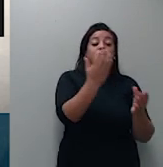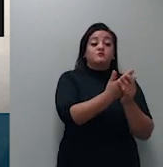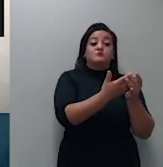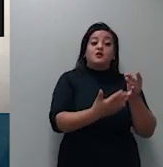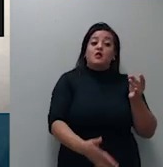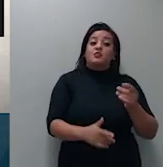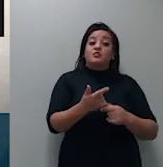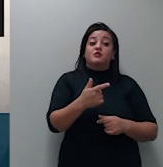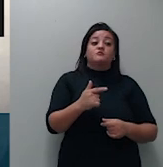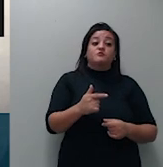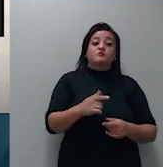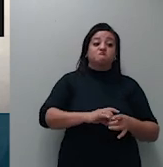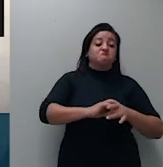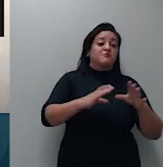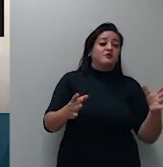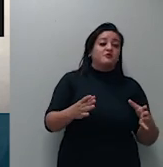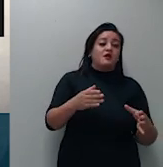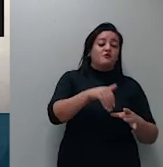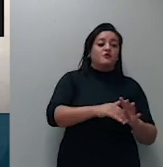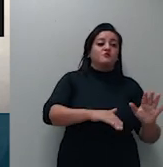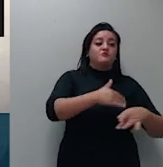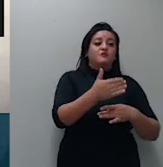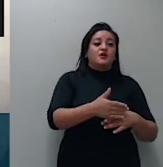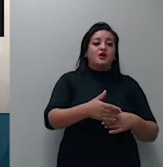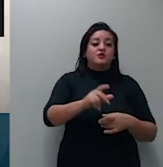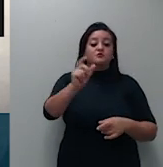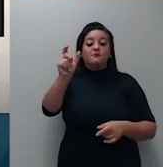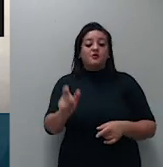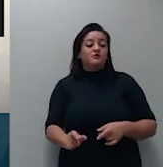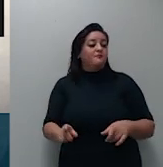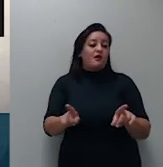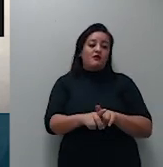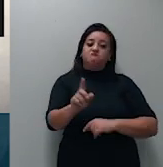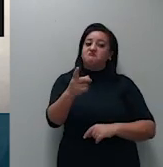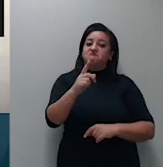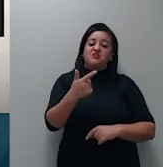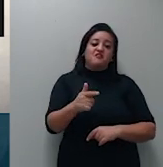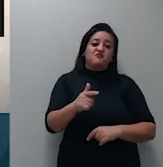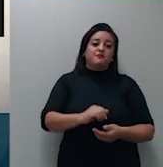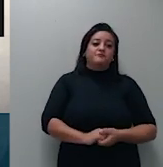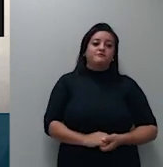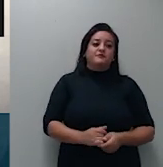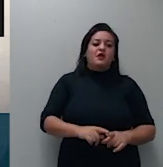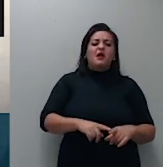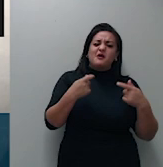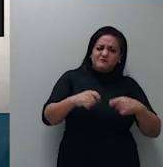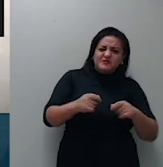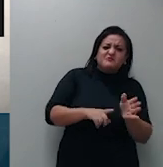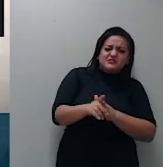relação aos embargos de declaração não foi aberto vista para parte impugnar